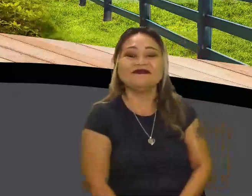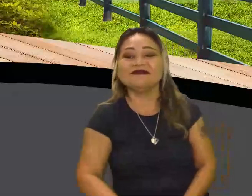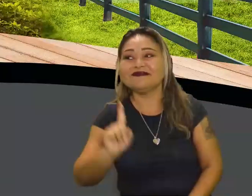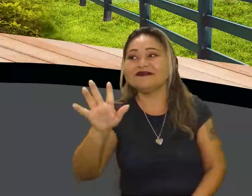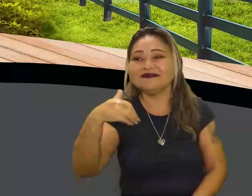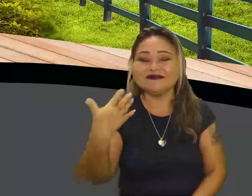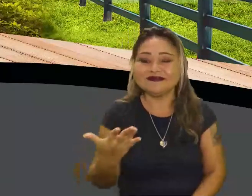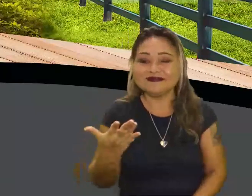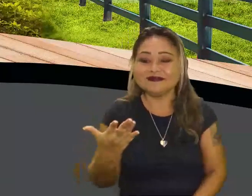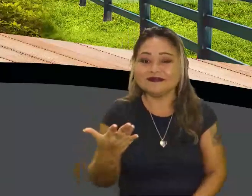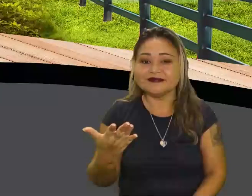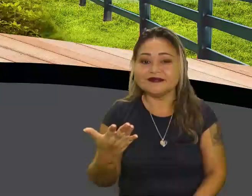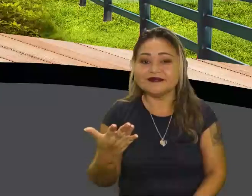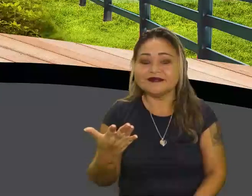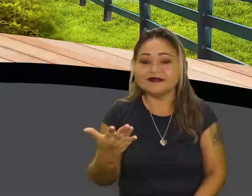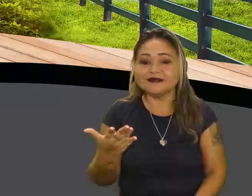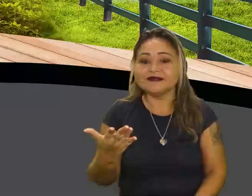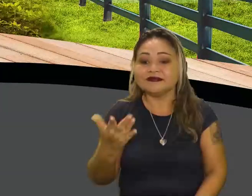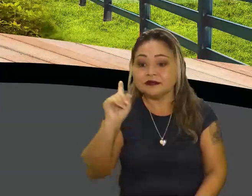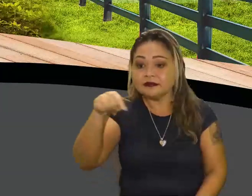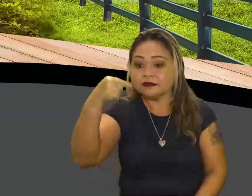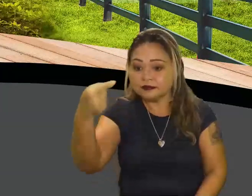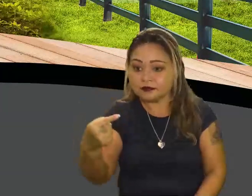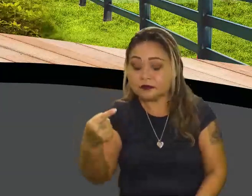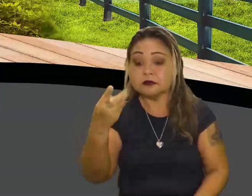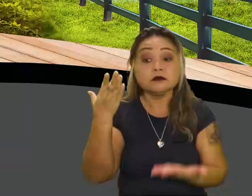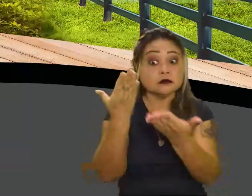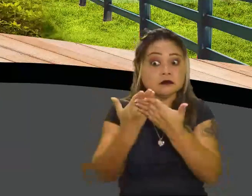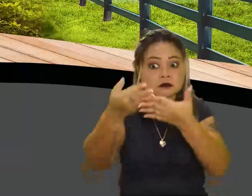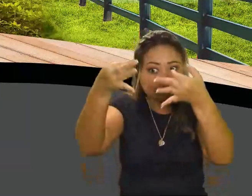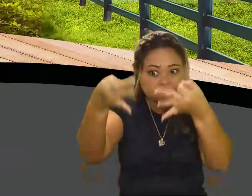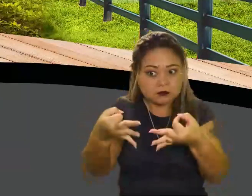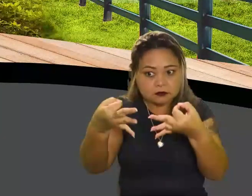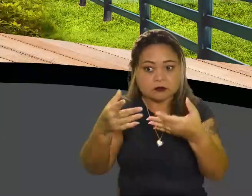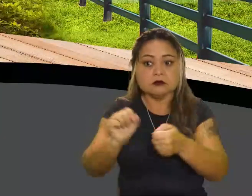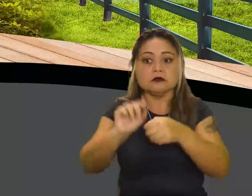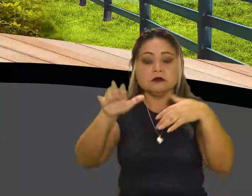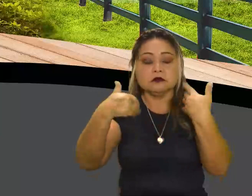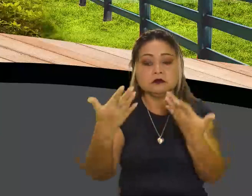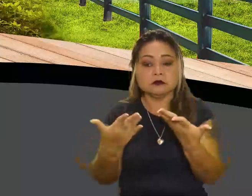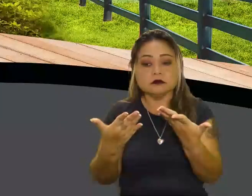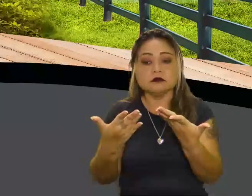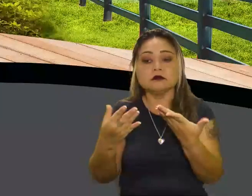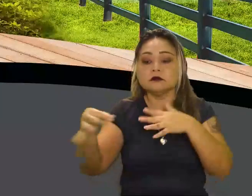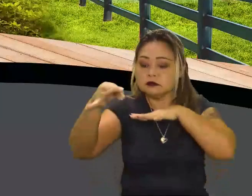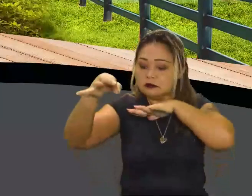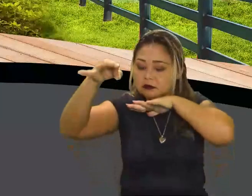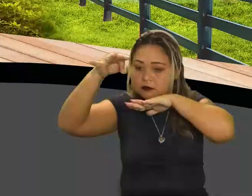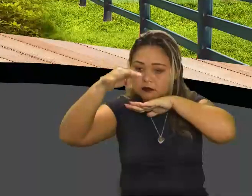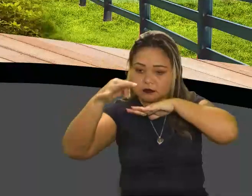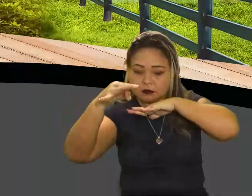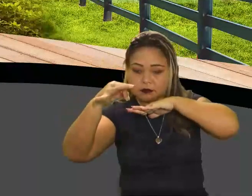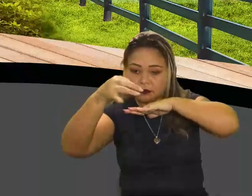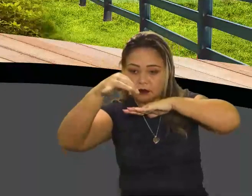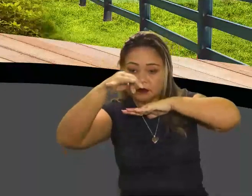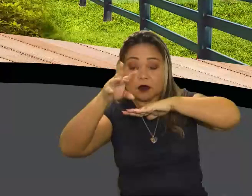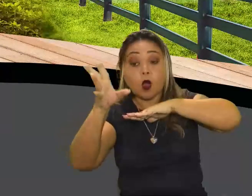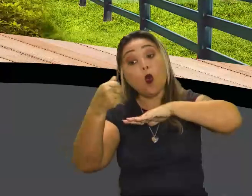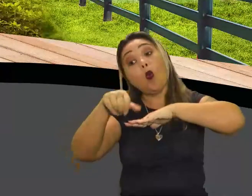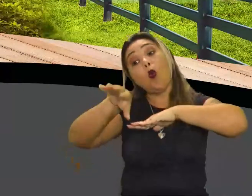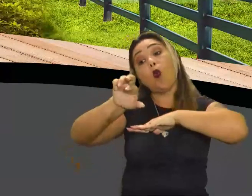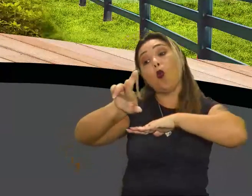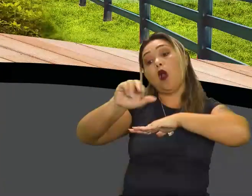Então, galera, olha só. Depois nós vamos ter uma aula certinho sobre isso. Insetos ou